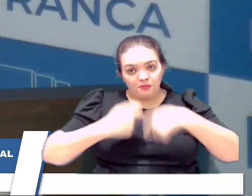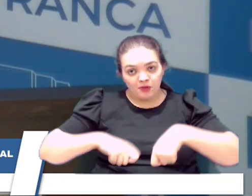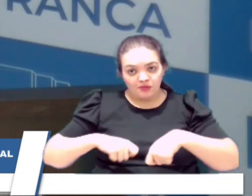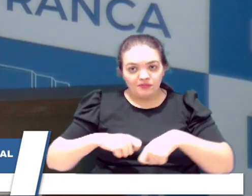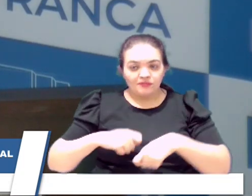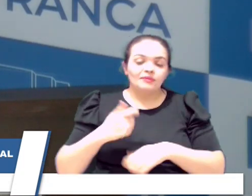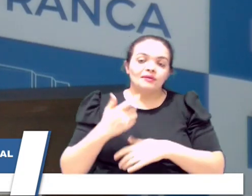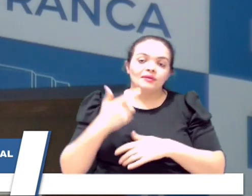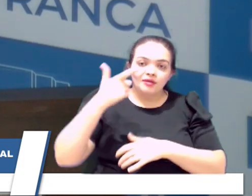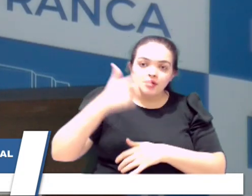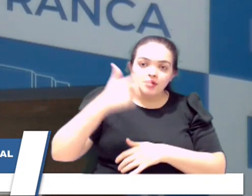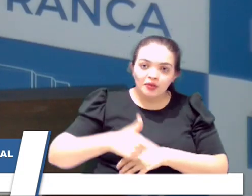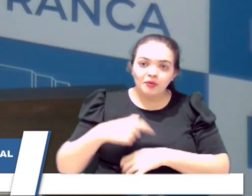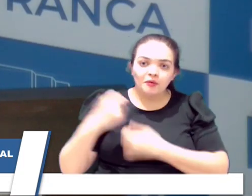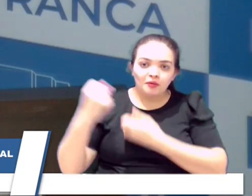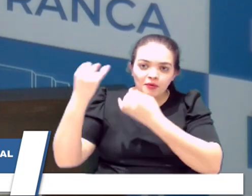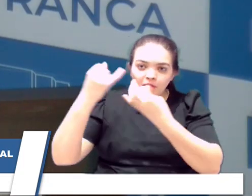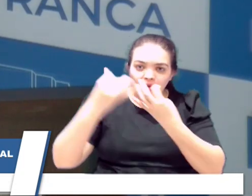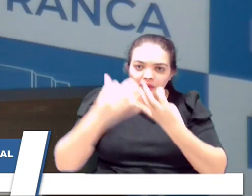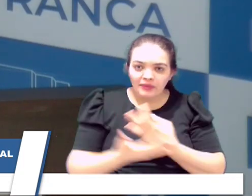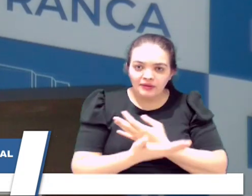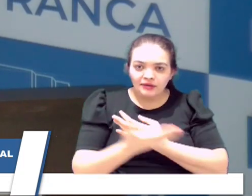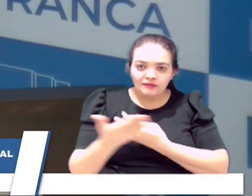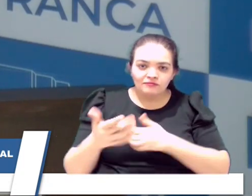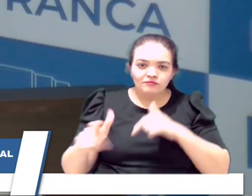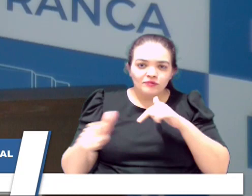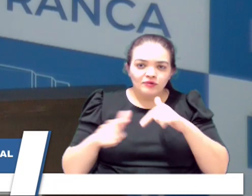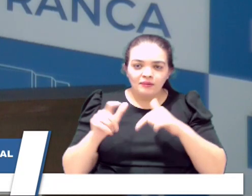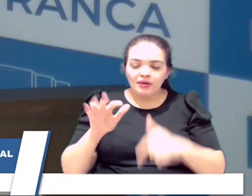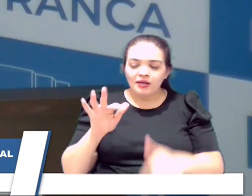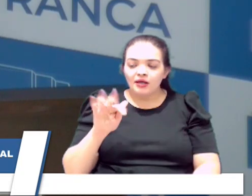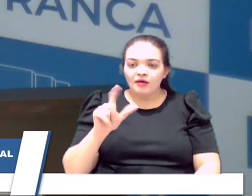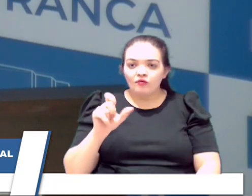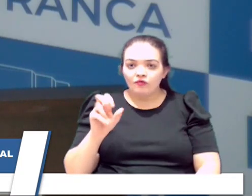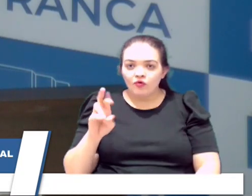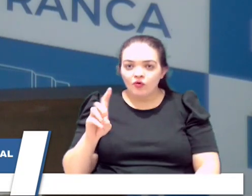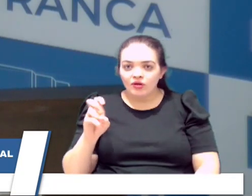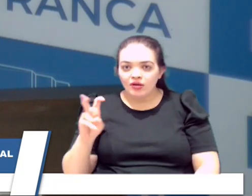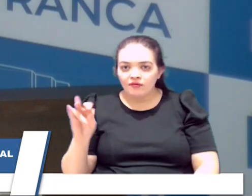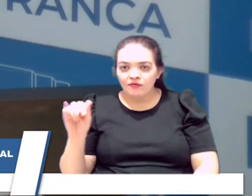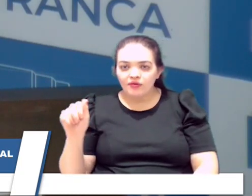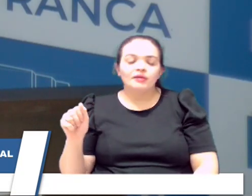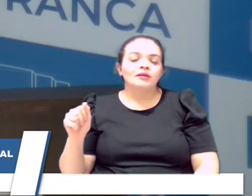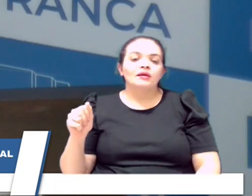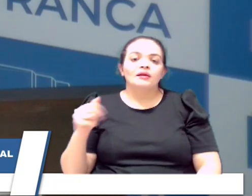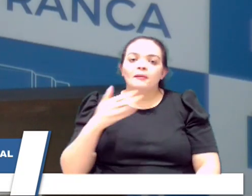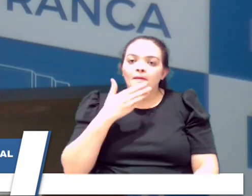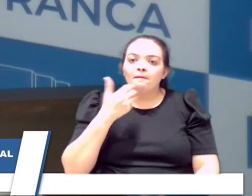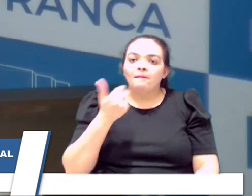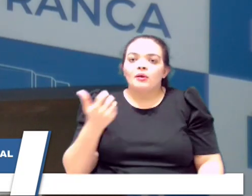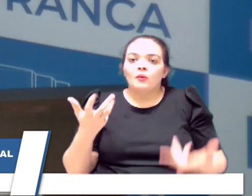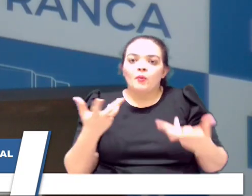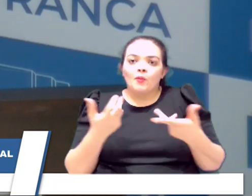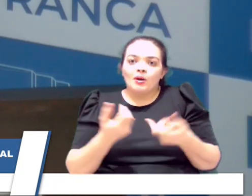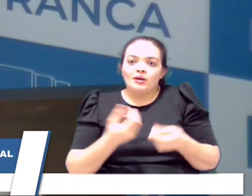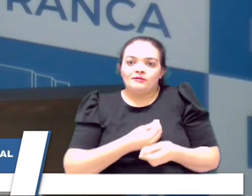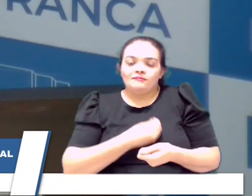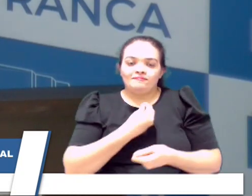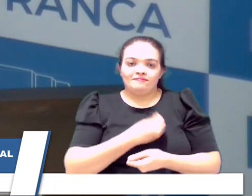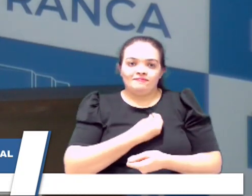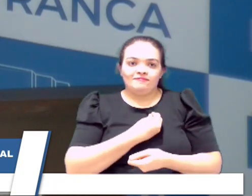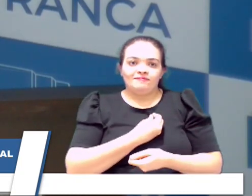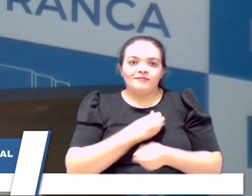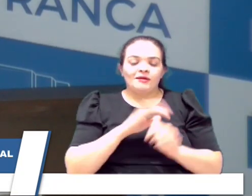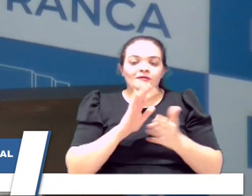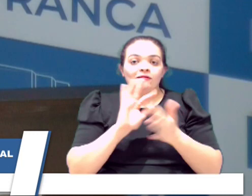vez, de estar falando aqui para vocês, de trabalhar na Flor da Vida, de poder proporcionar uma melhora de qualidade de vida para algumas famílias